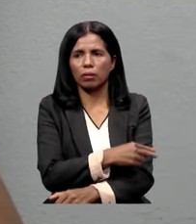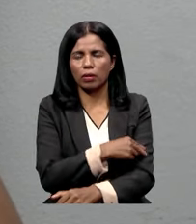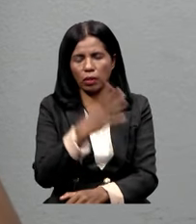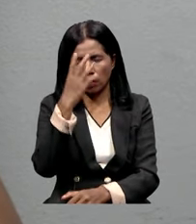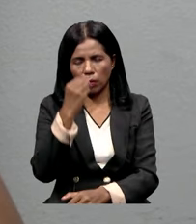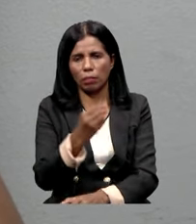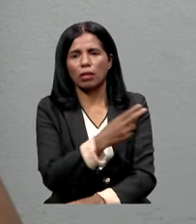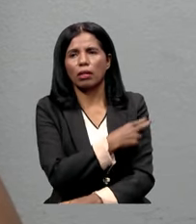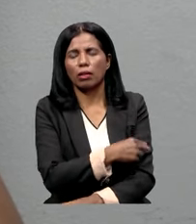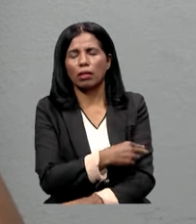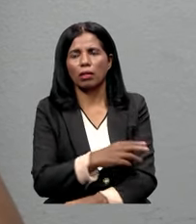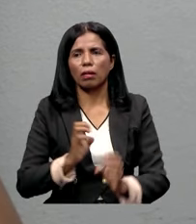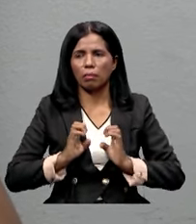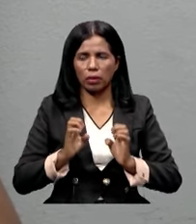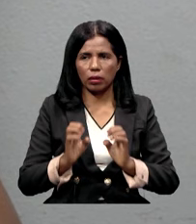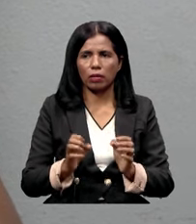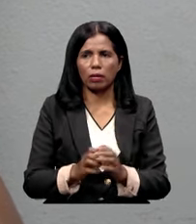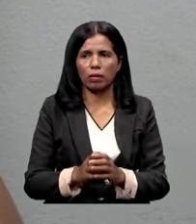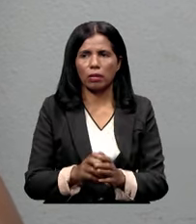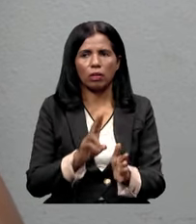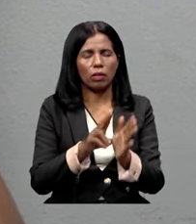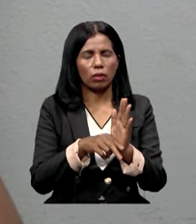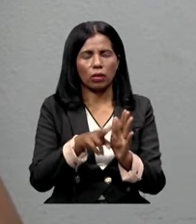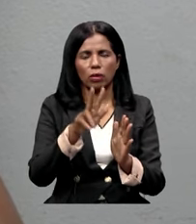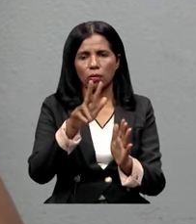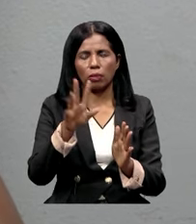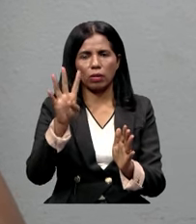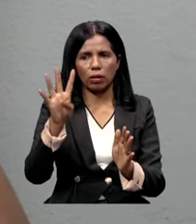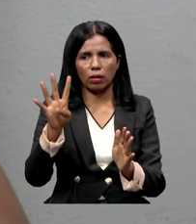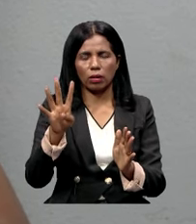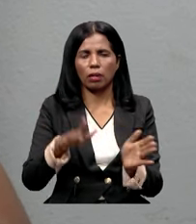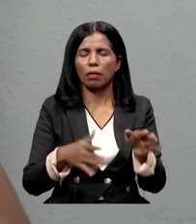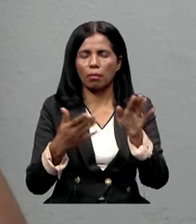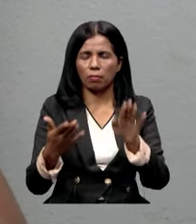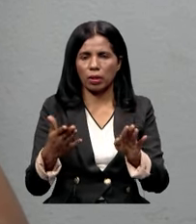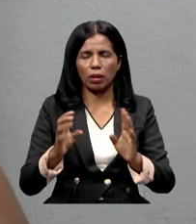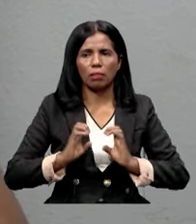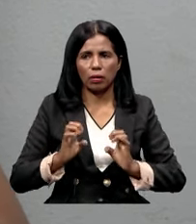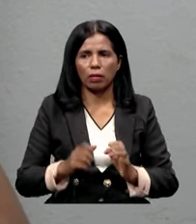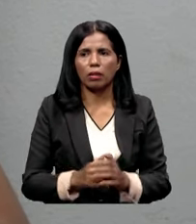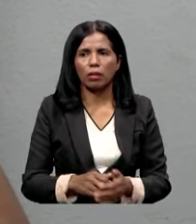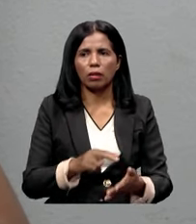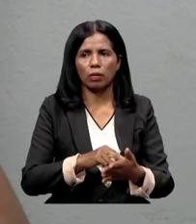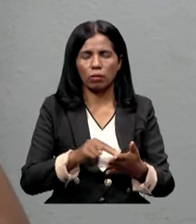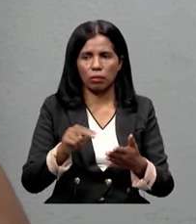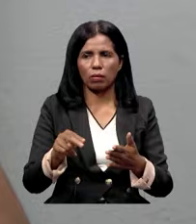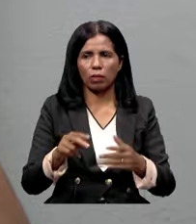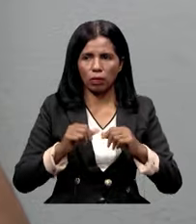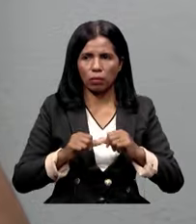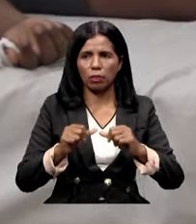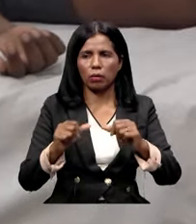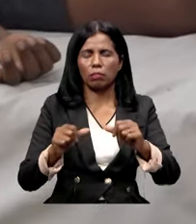emergency mai to emergency ya ora ora stol ora satan sine mate emergency ne numero ne kontinua